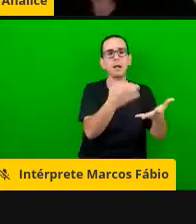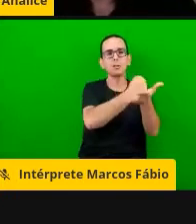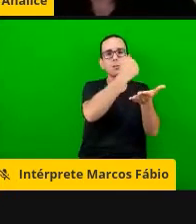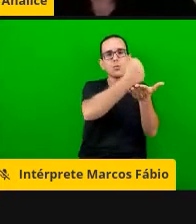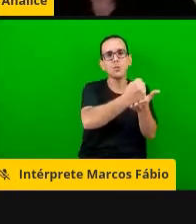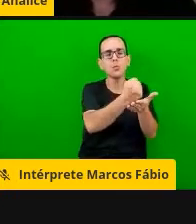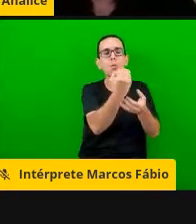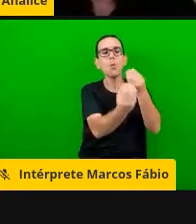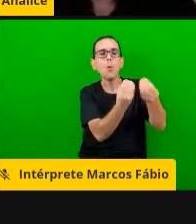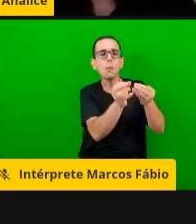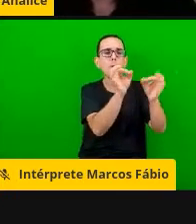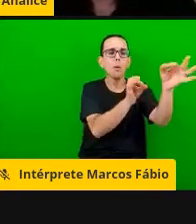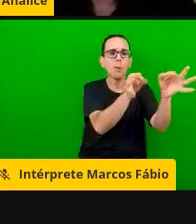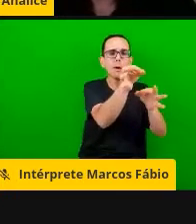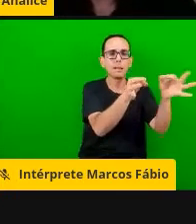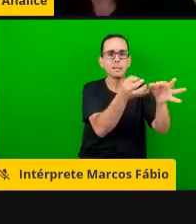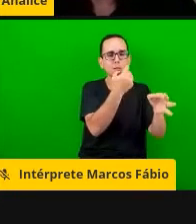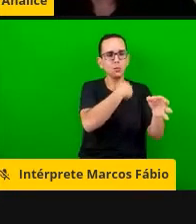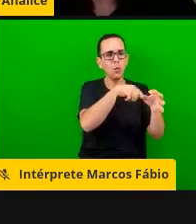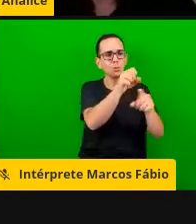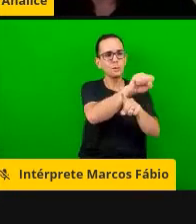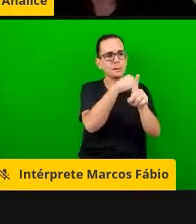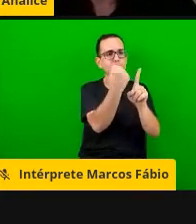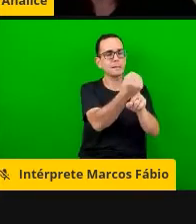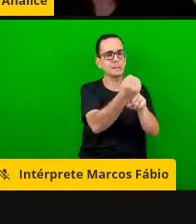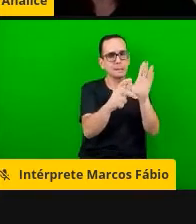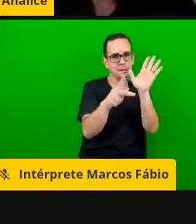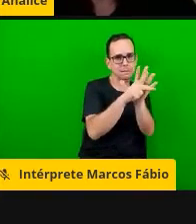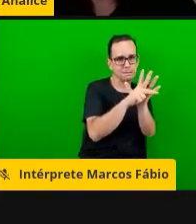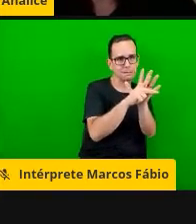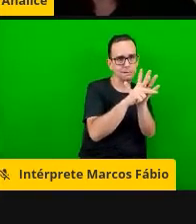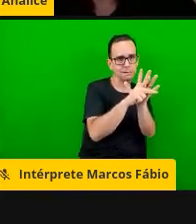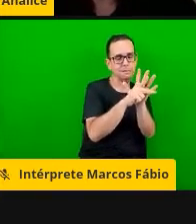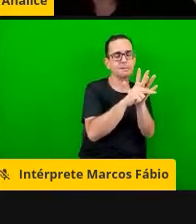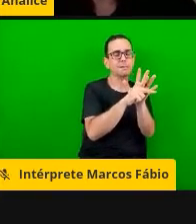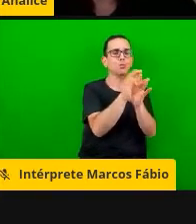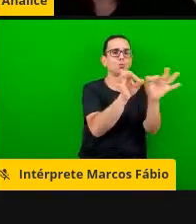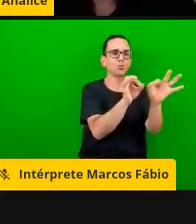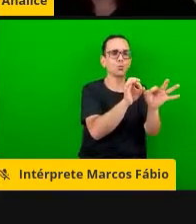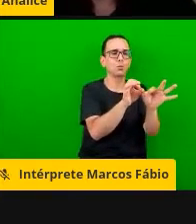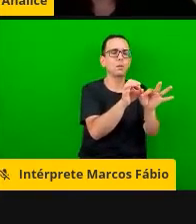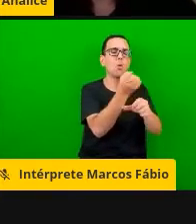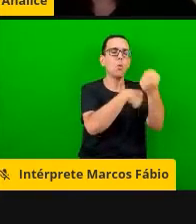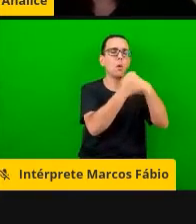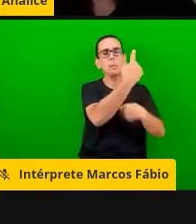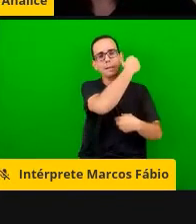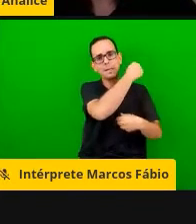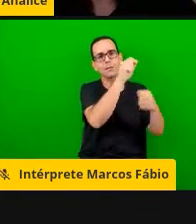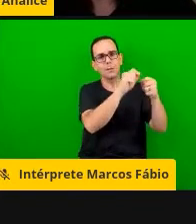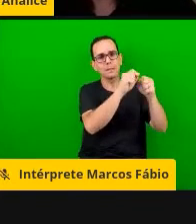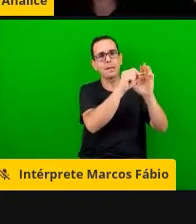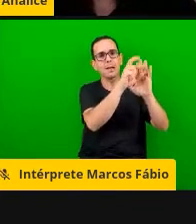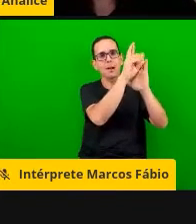organiza o nosso sistema de ensino na rede, que é o nosso referencial curricular, que foi construído aí o ano passado. Depois o Rafael Bartman vai